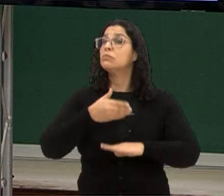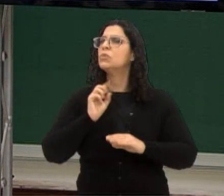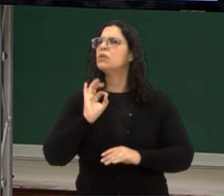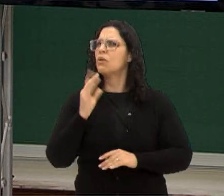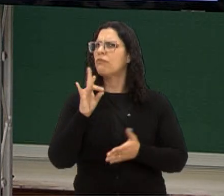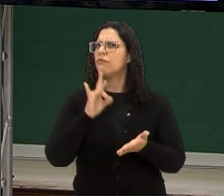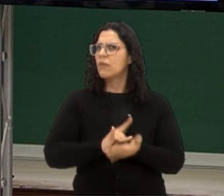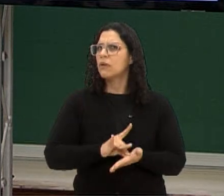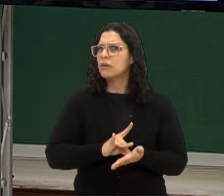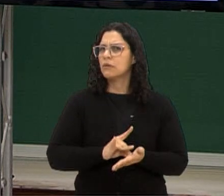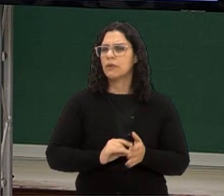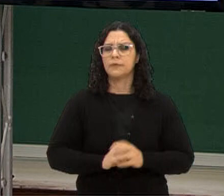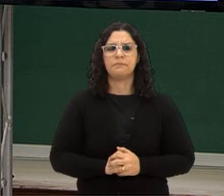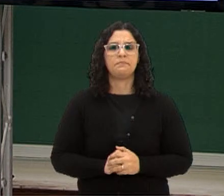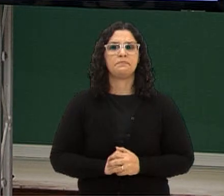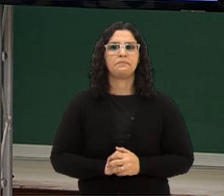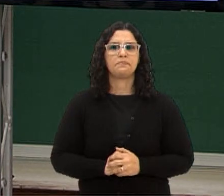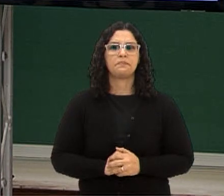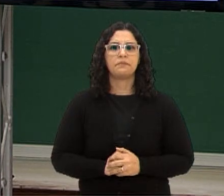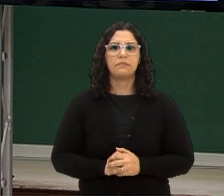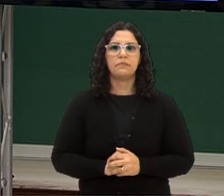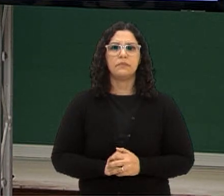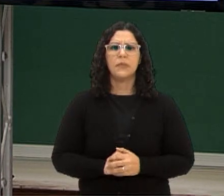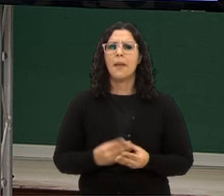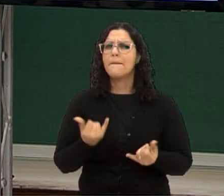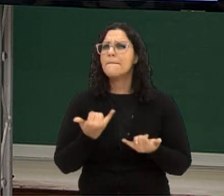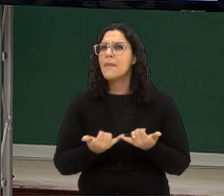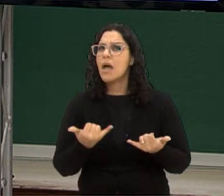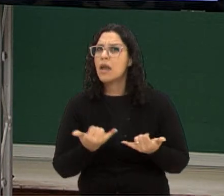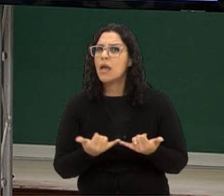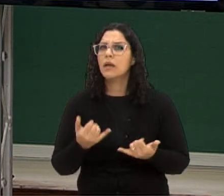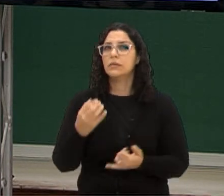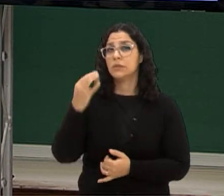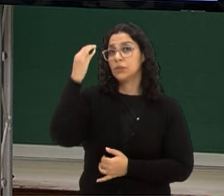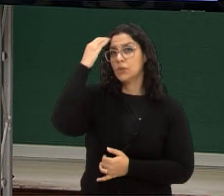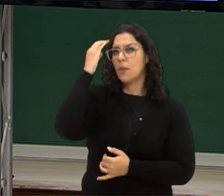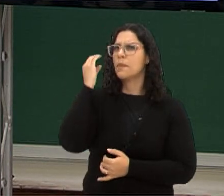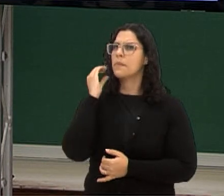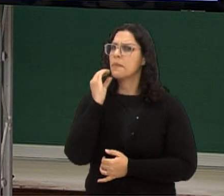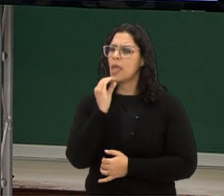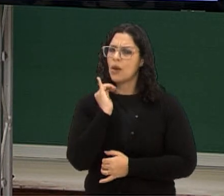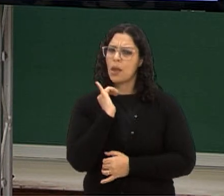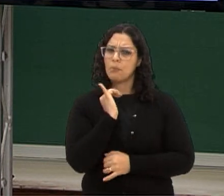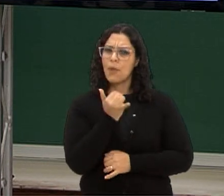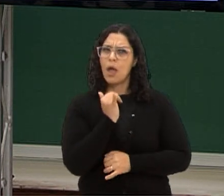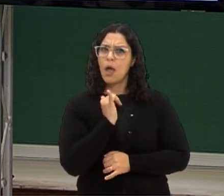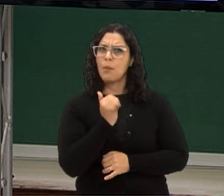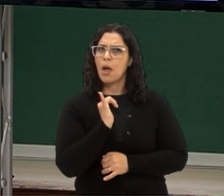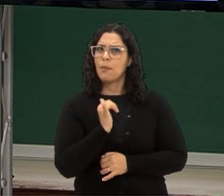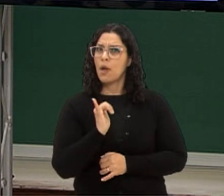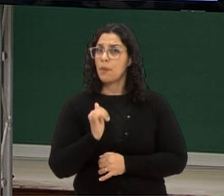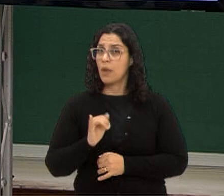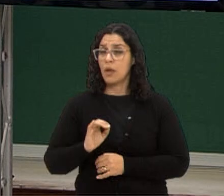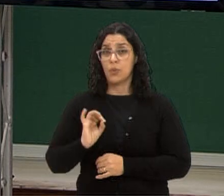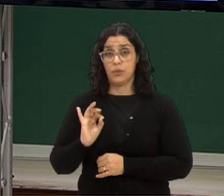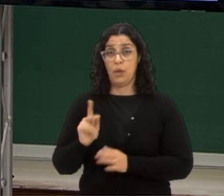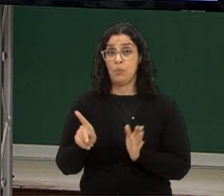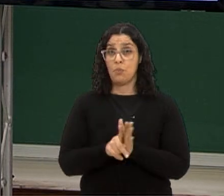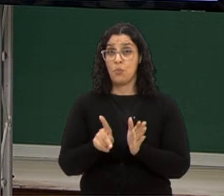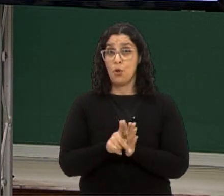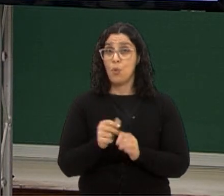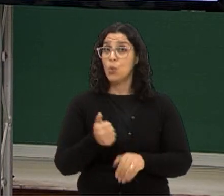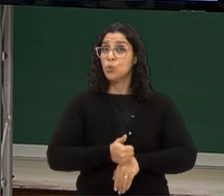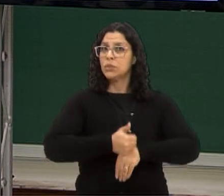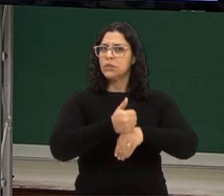prática, acontecia o seguinte, é como se Dom Pedro falasse, principalmente para os membros de